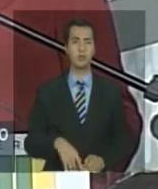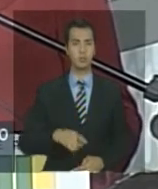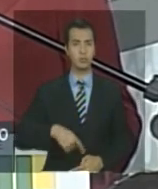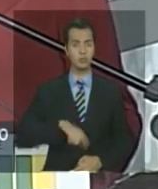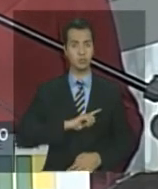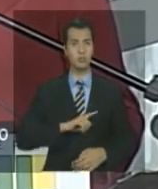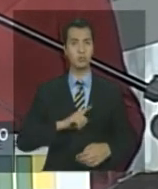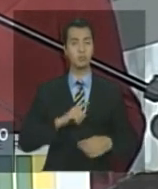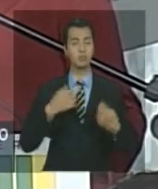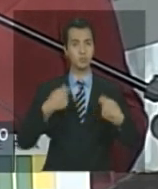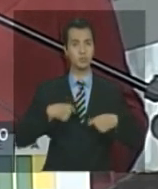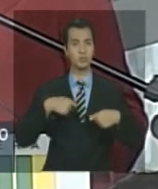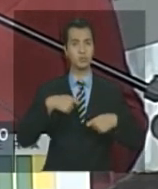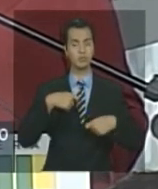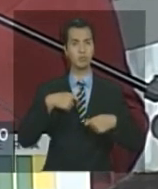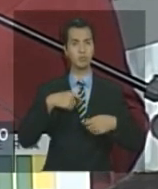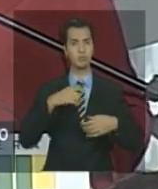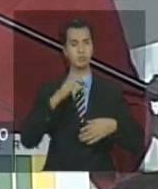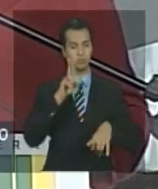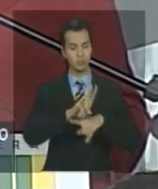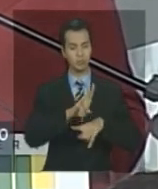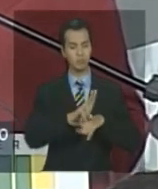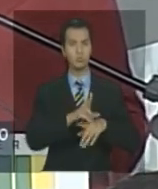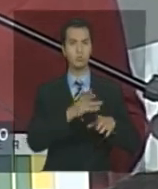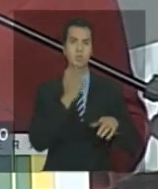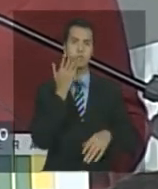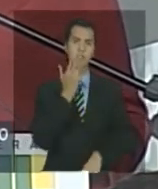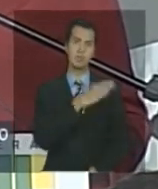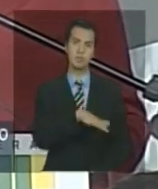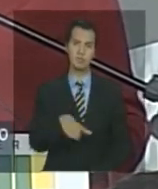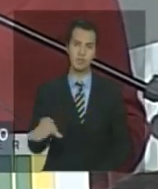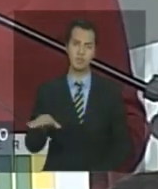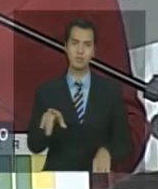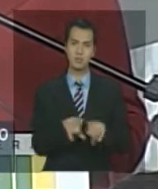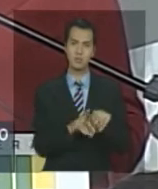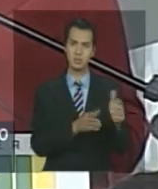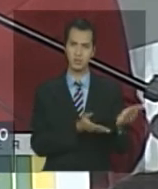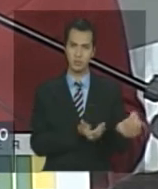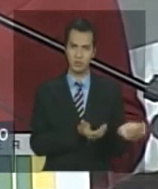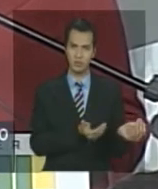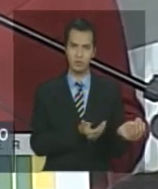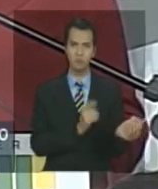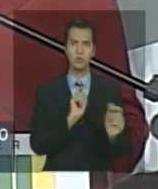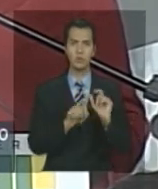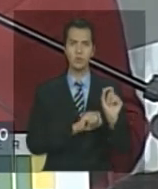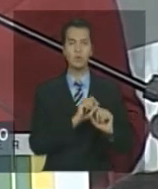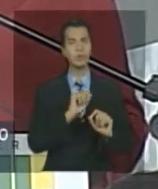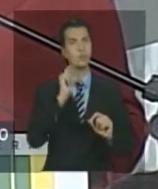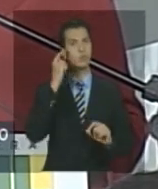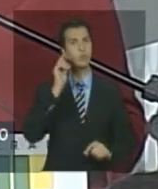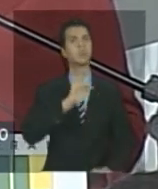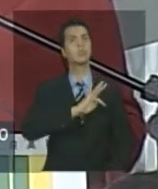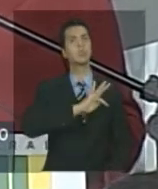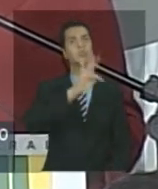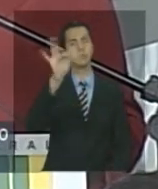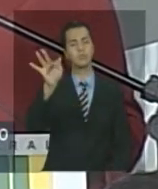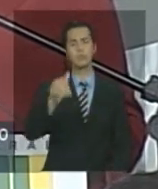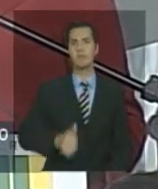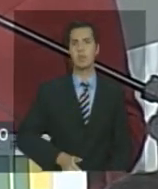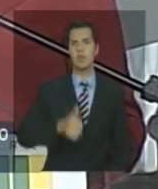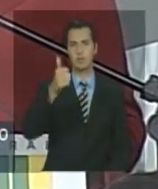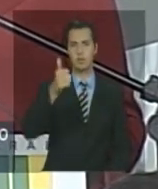ter nas crianças e nos jovens a garantia de um futuro e de um futuro